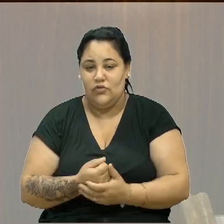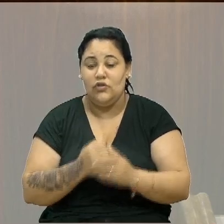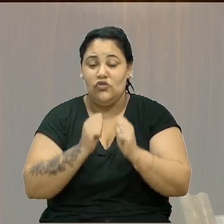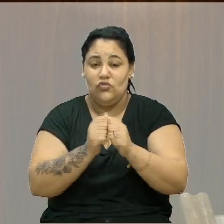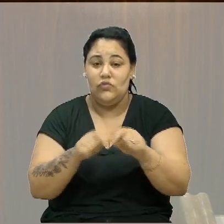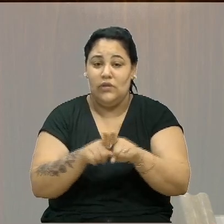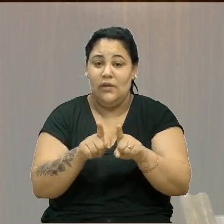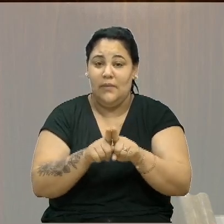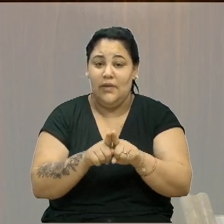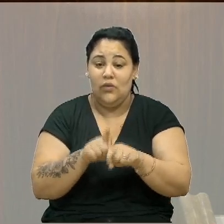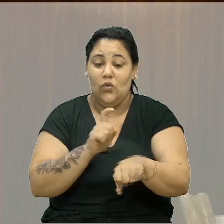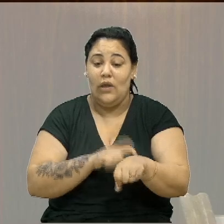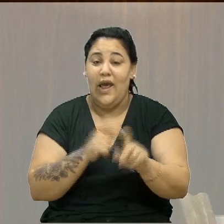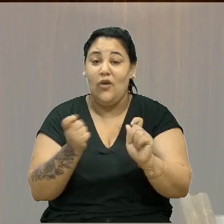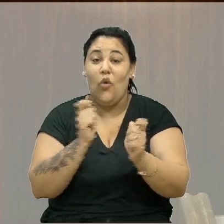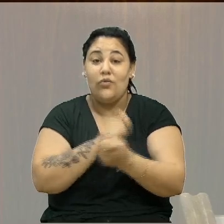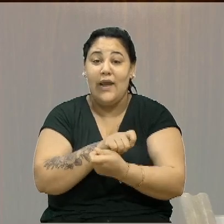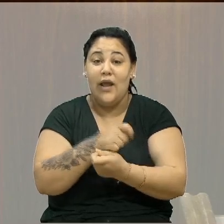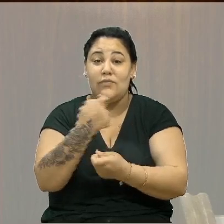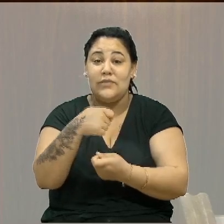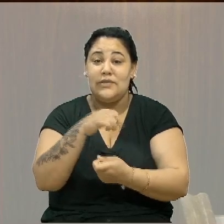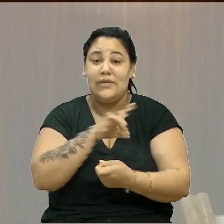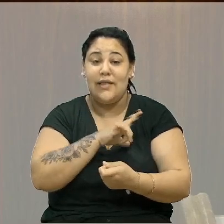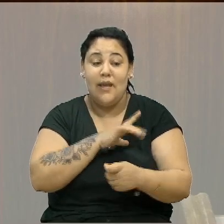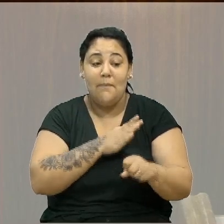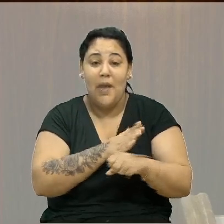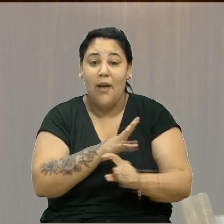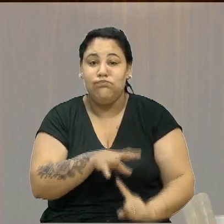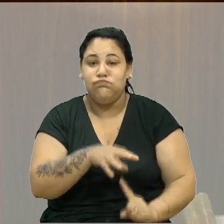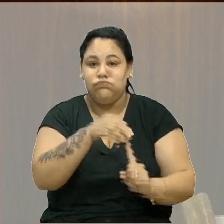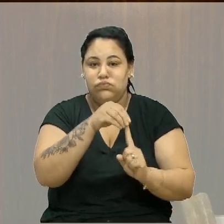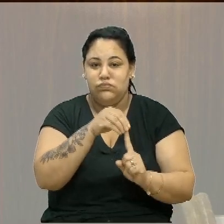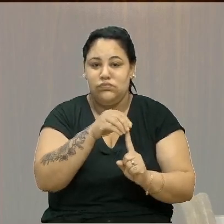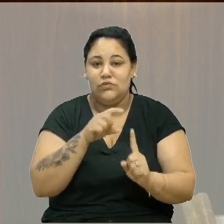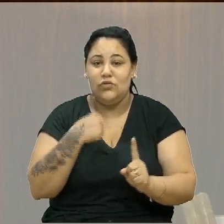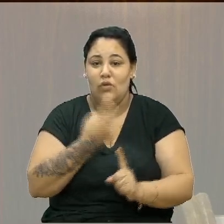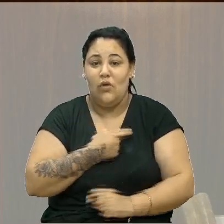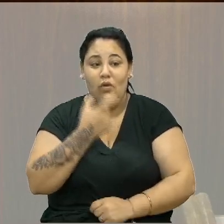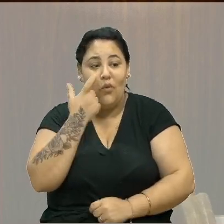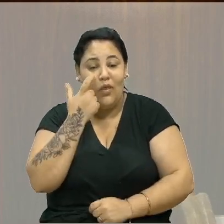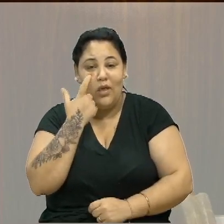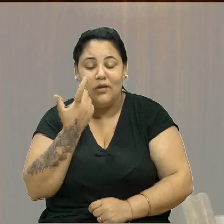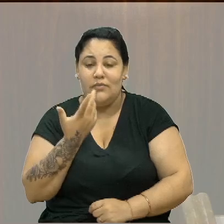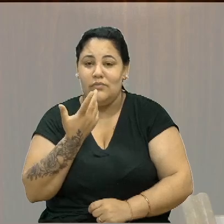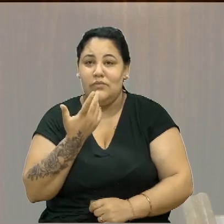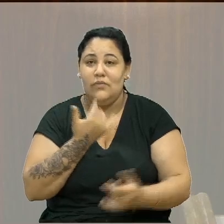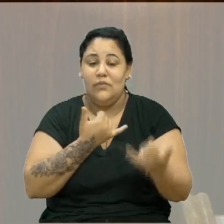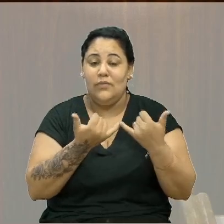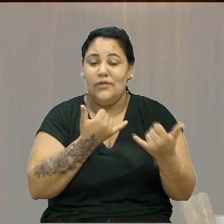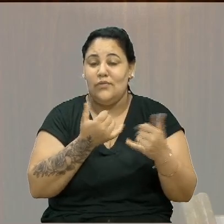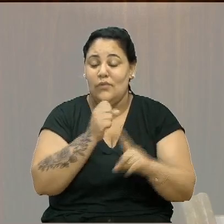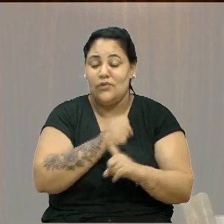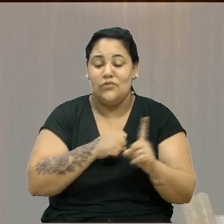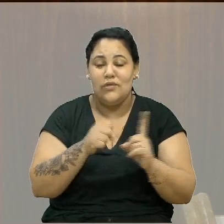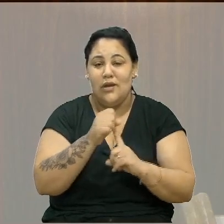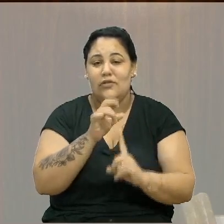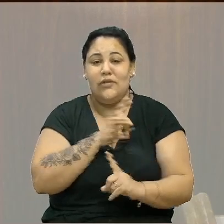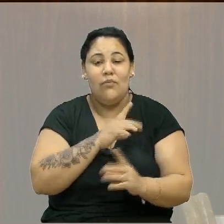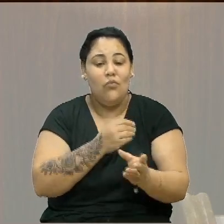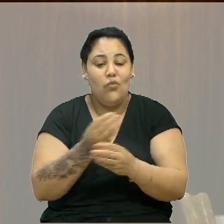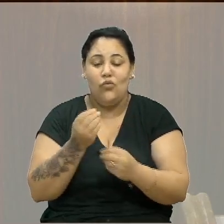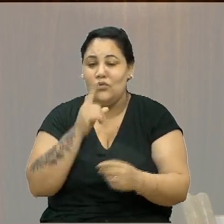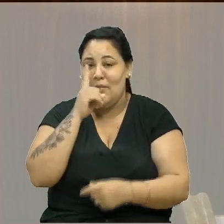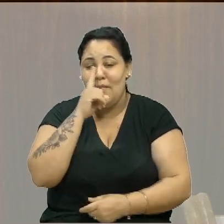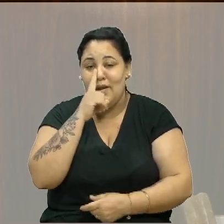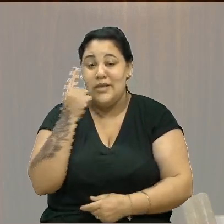turno integral, que é necessário, principalmente quando a gente olha uma sociedade que tem muitas